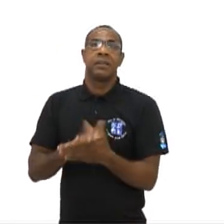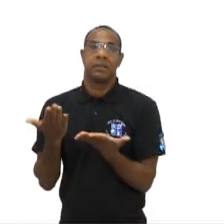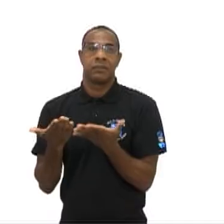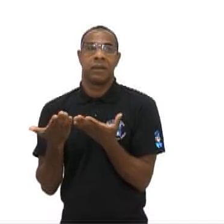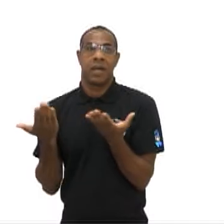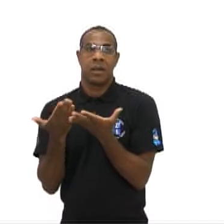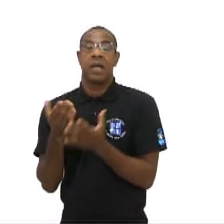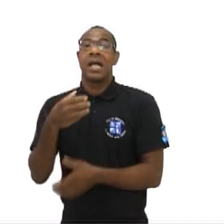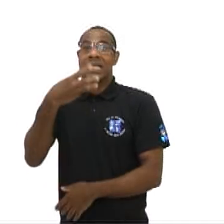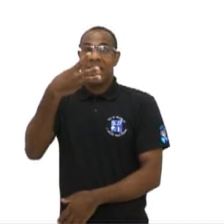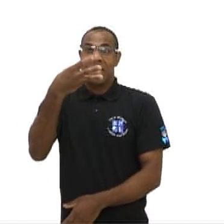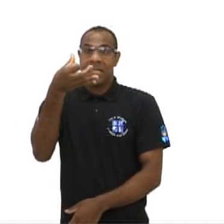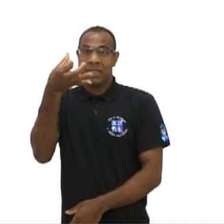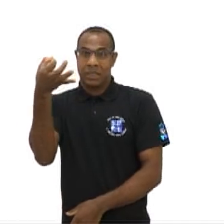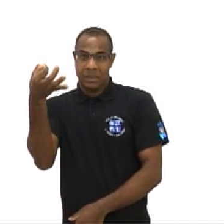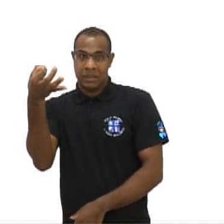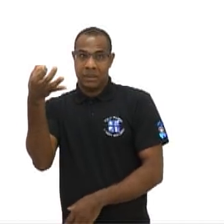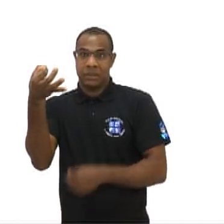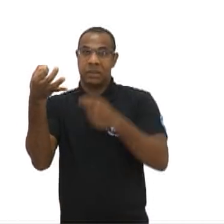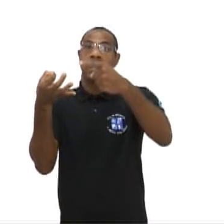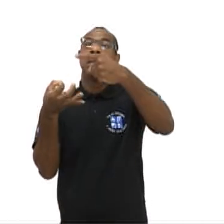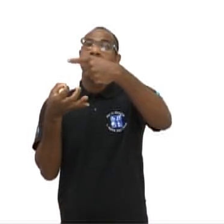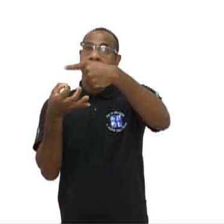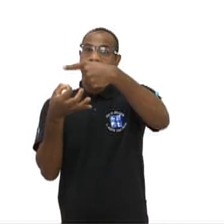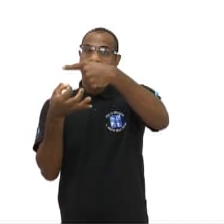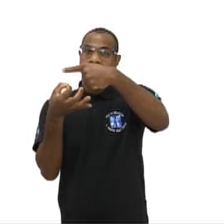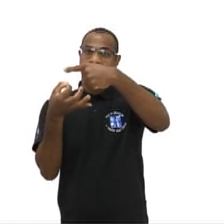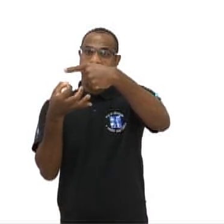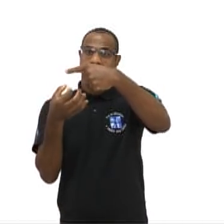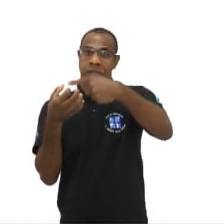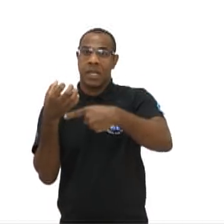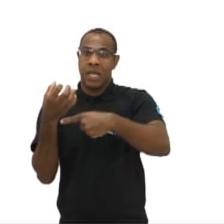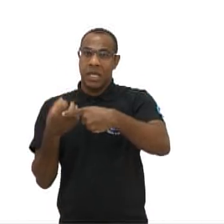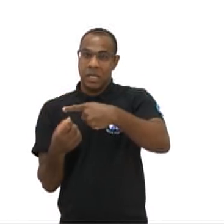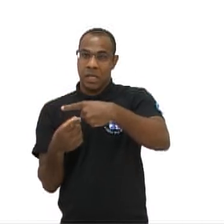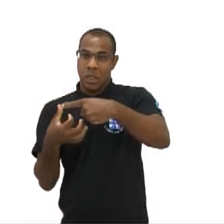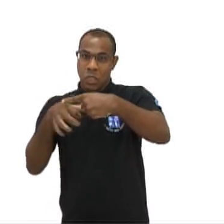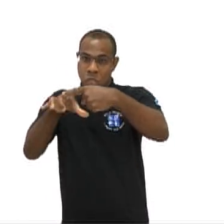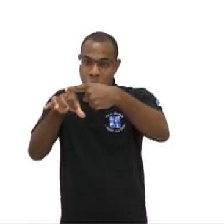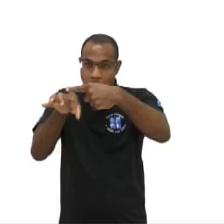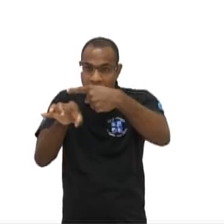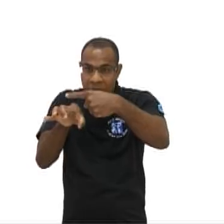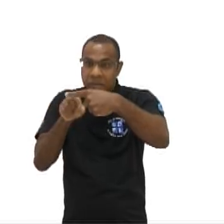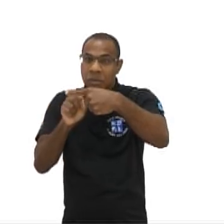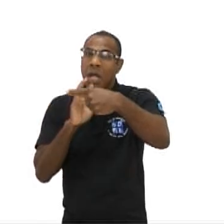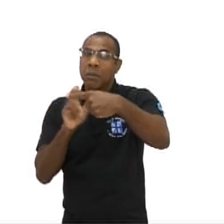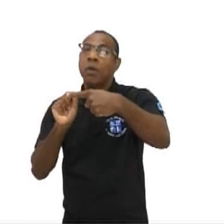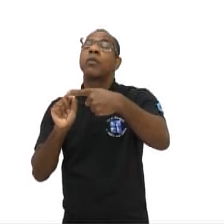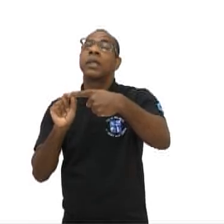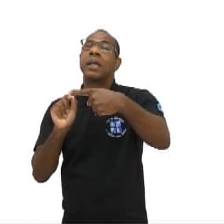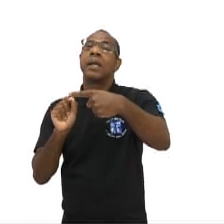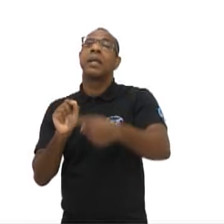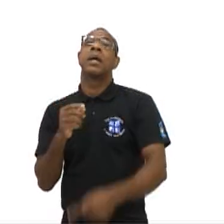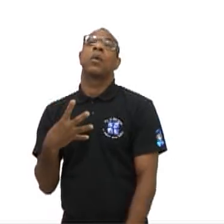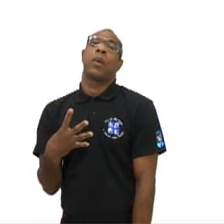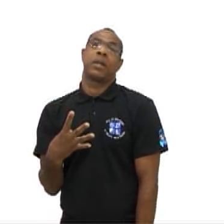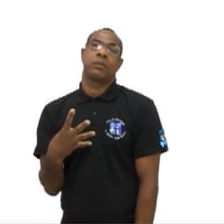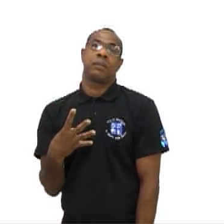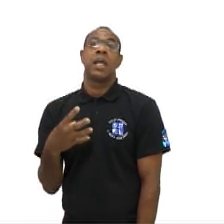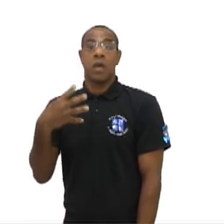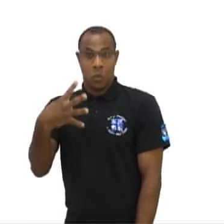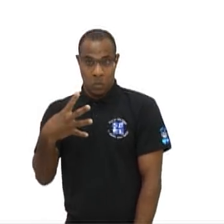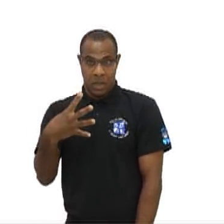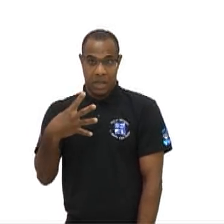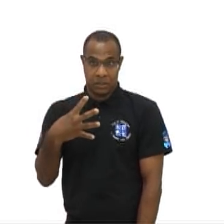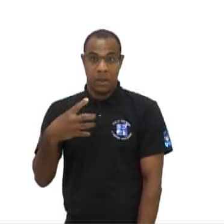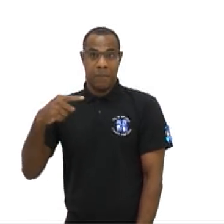ali 360 divididos por 90, isso aqui vai dar 4. E ao fazer 4 menos 1, isso aqui